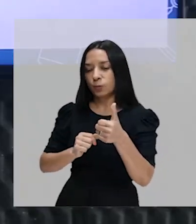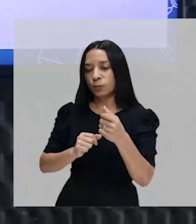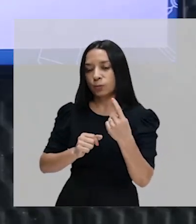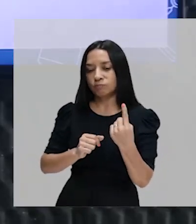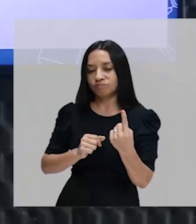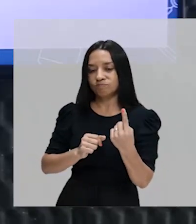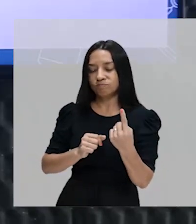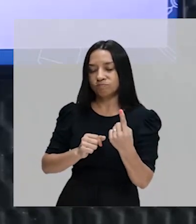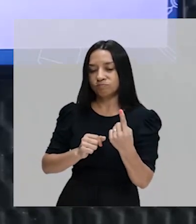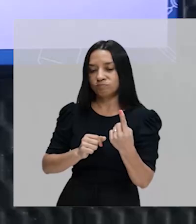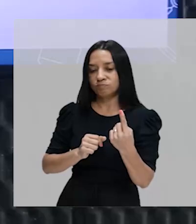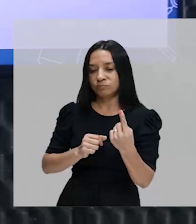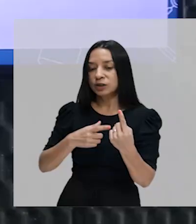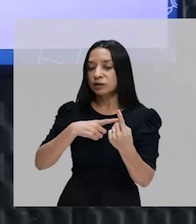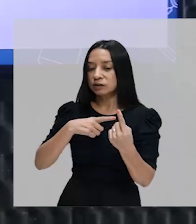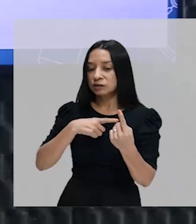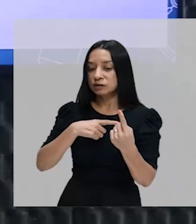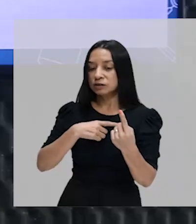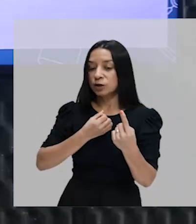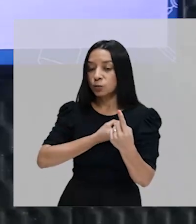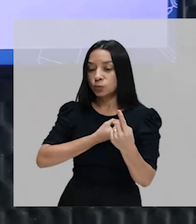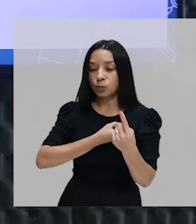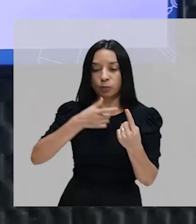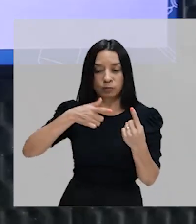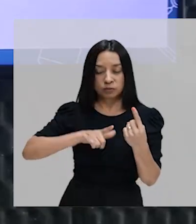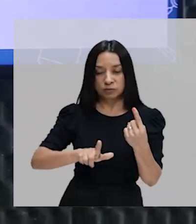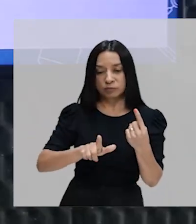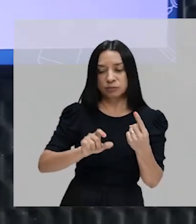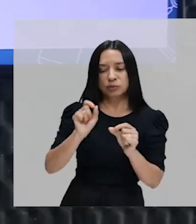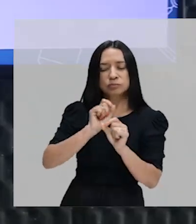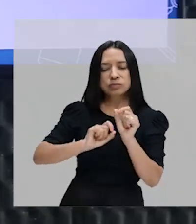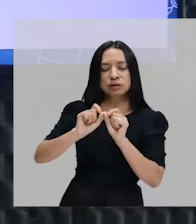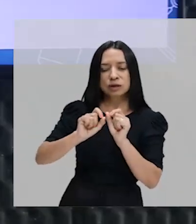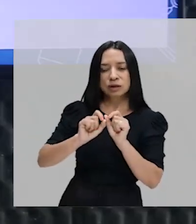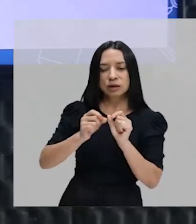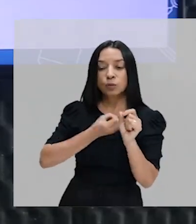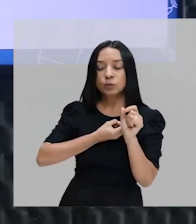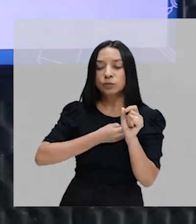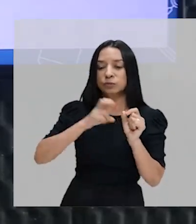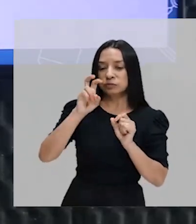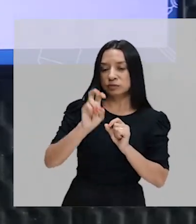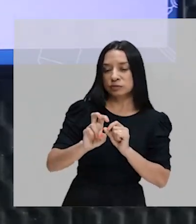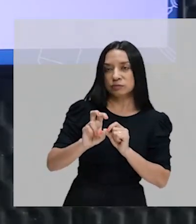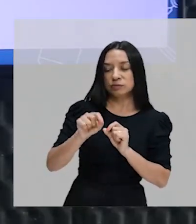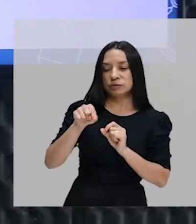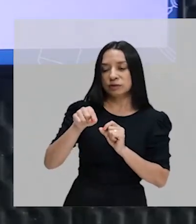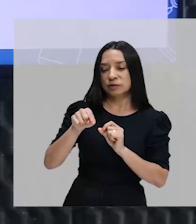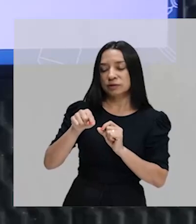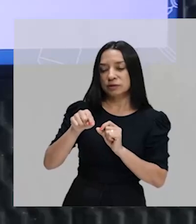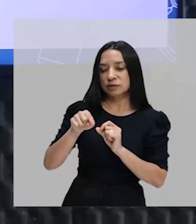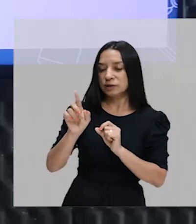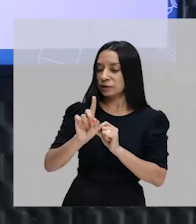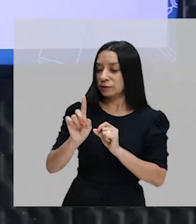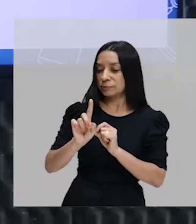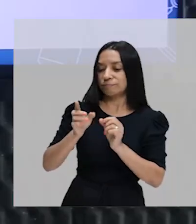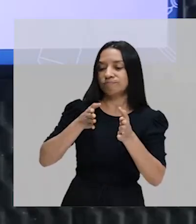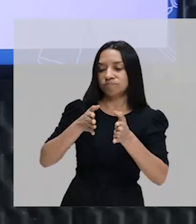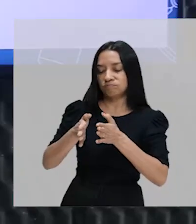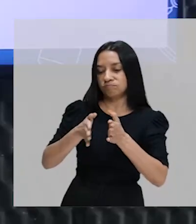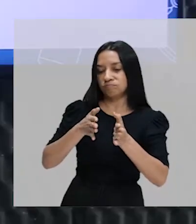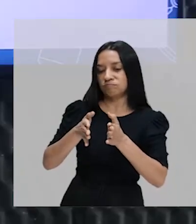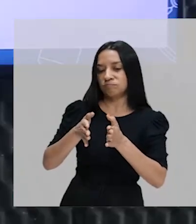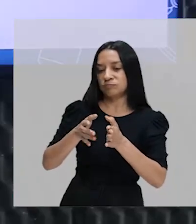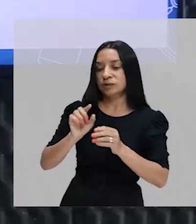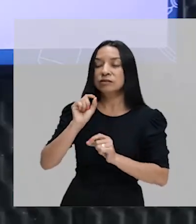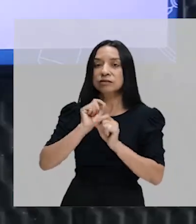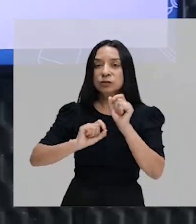está se repetindo e você consegue identificar. No caso, é o 5. Esse 5 é a parte não periódica. E